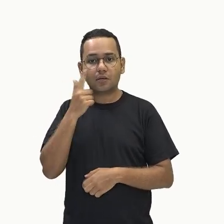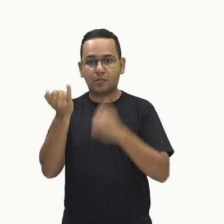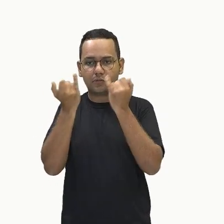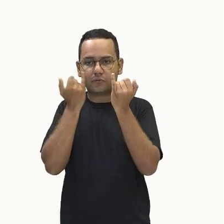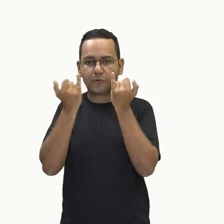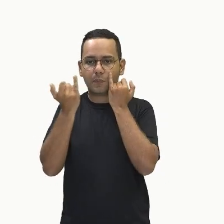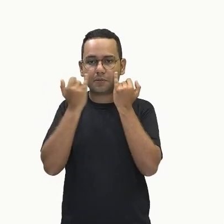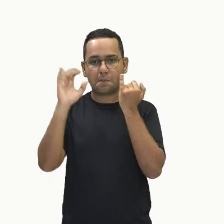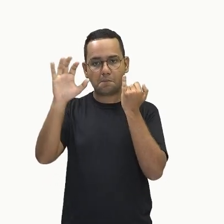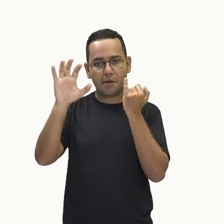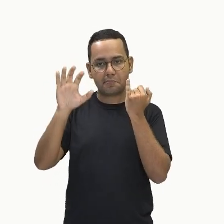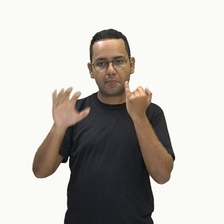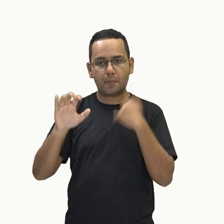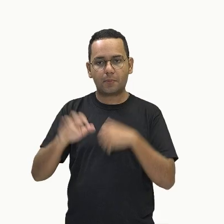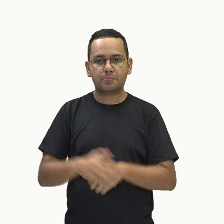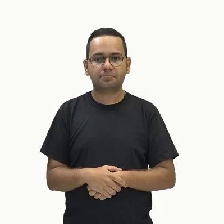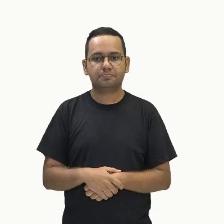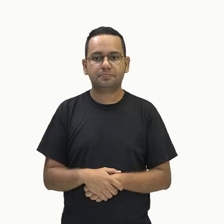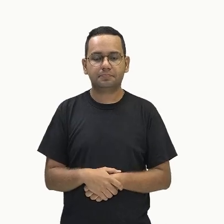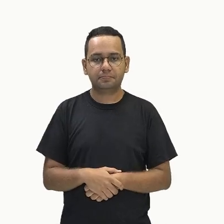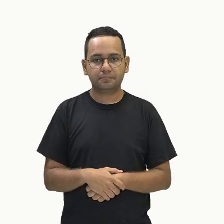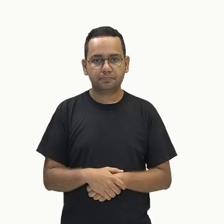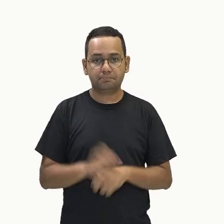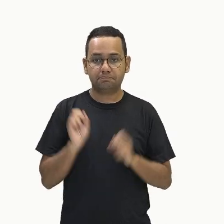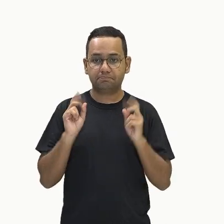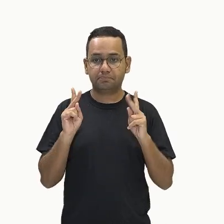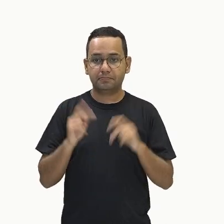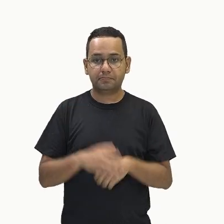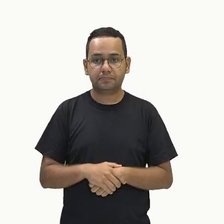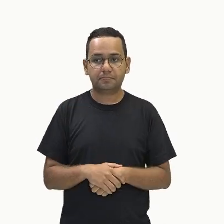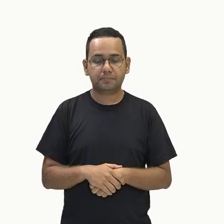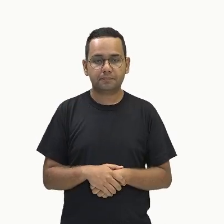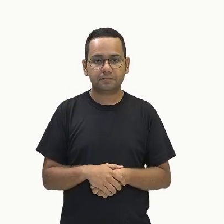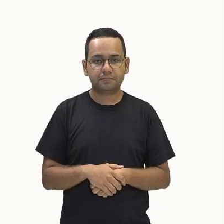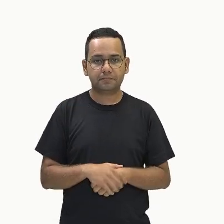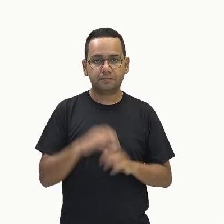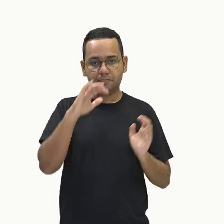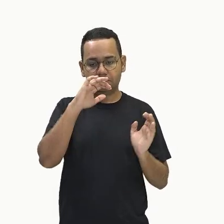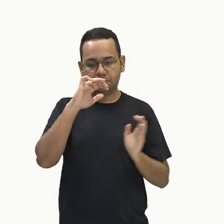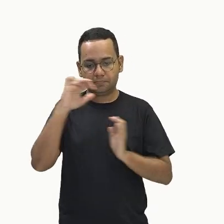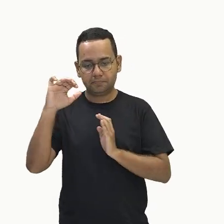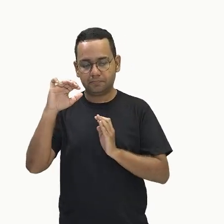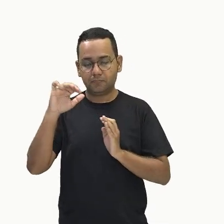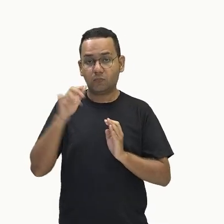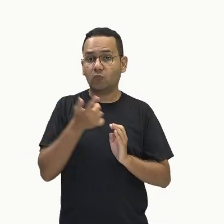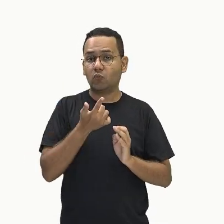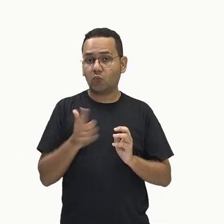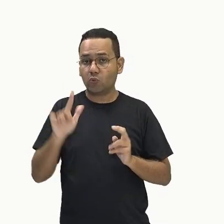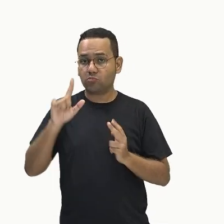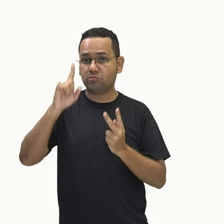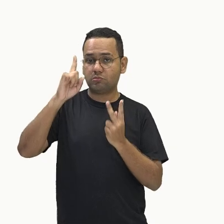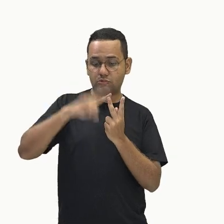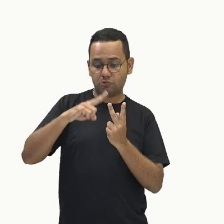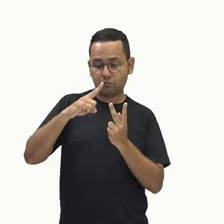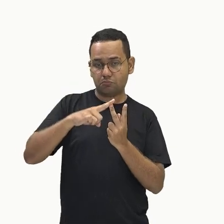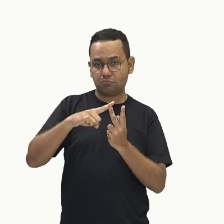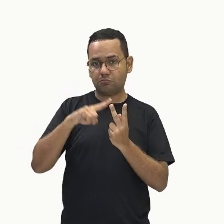caixa torácica e coluna vertebral. Já o nosso